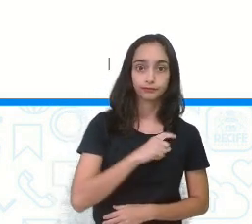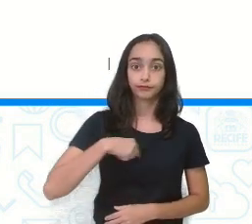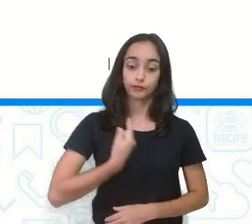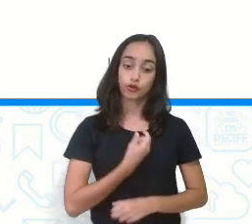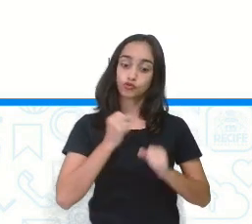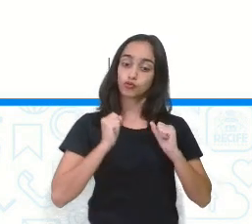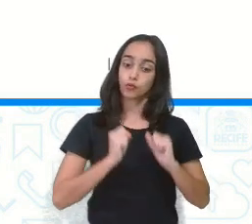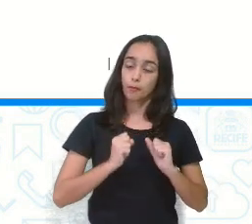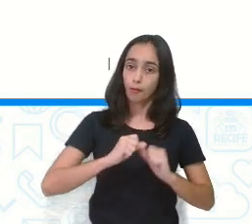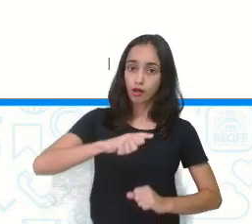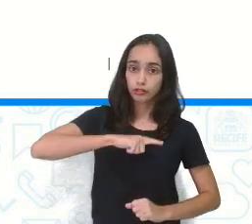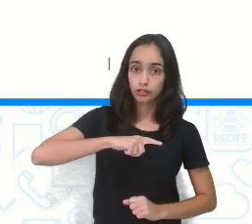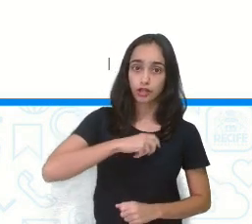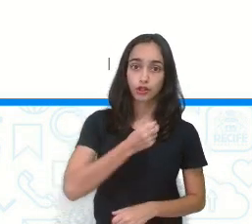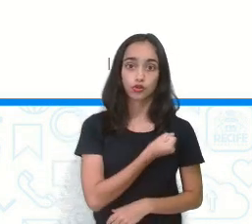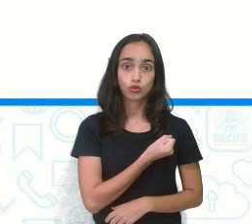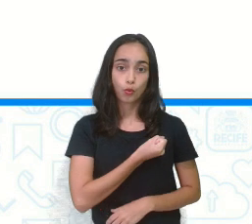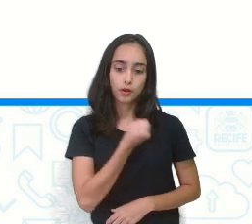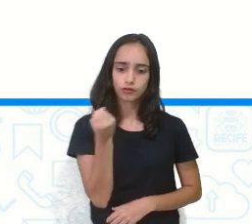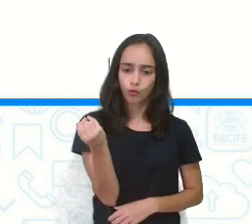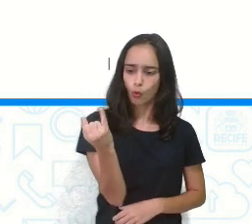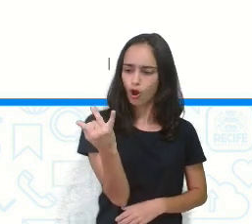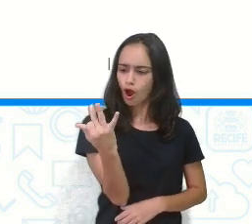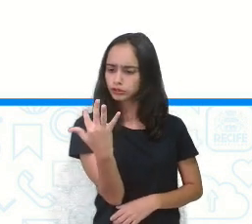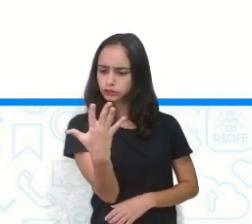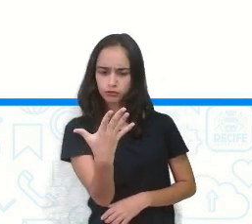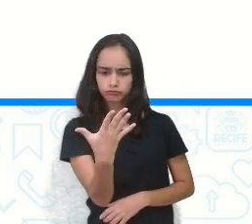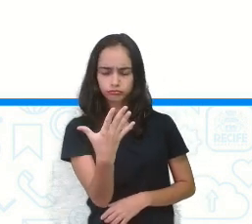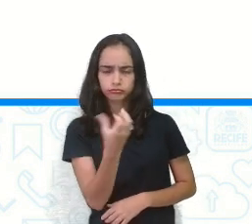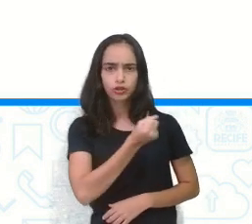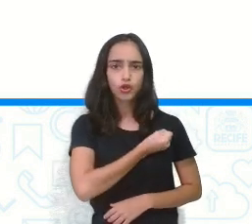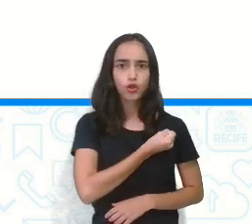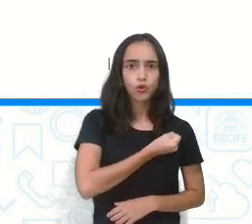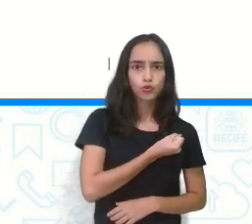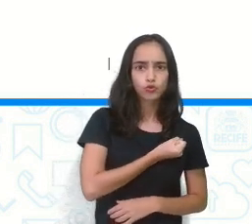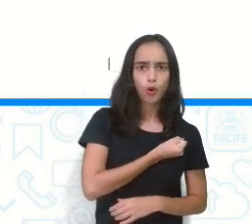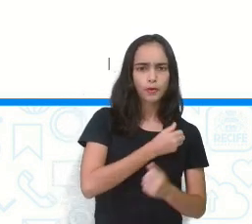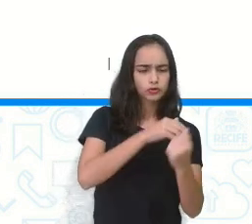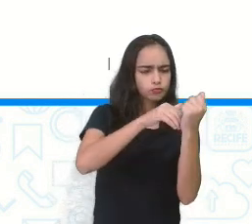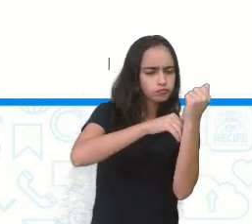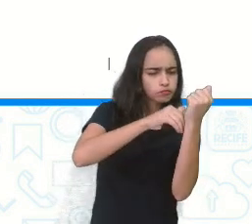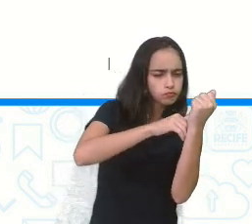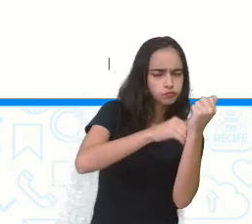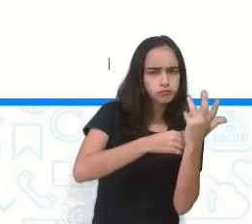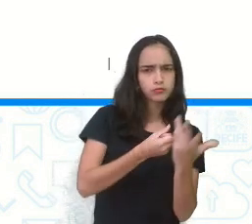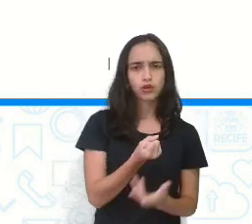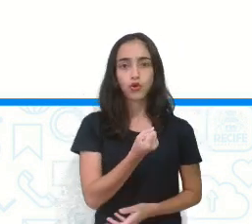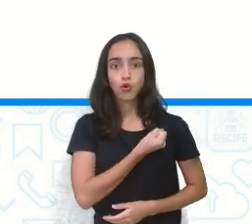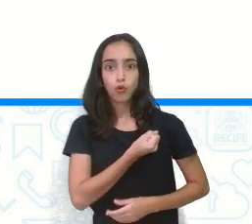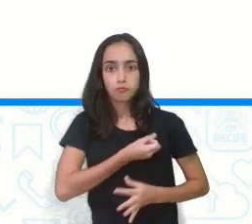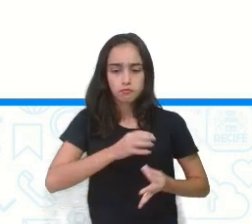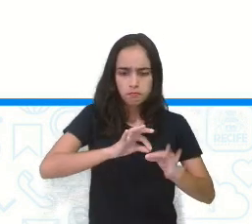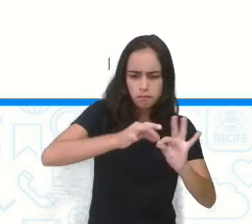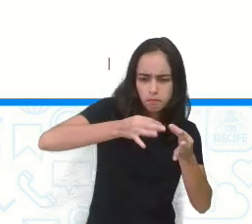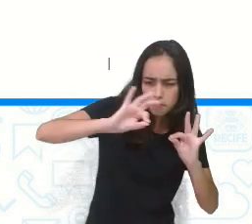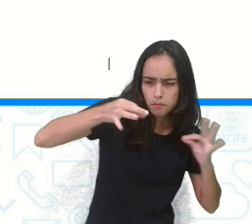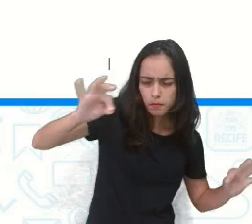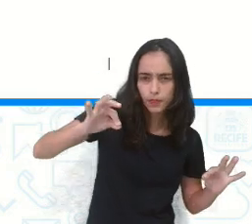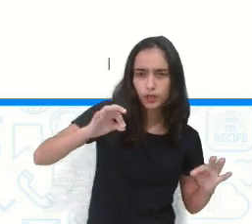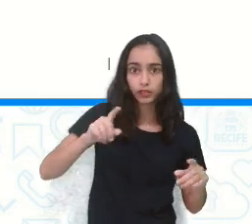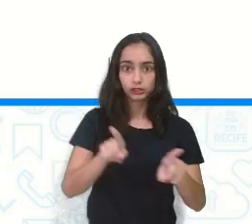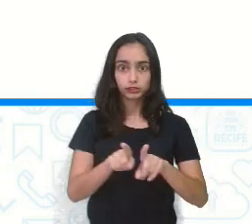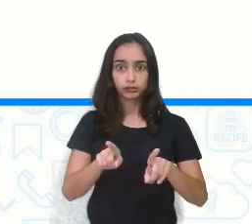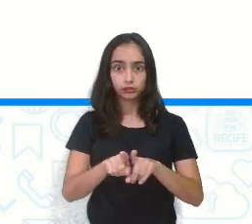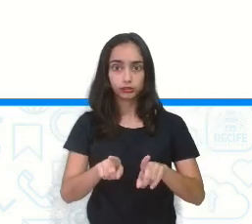número enquanto quantidade, enquanto código, enquanto medida e enquanto